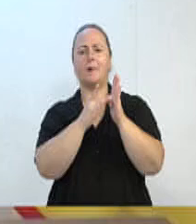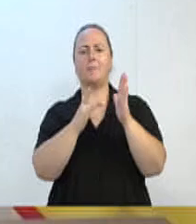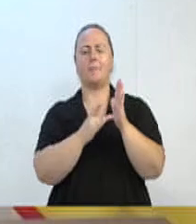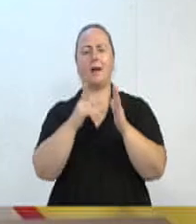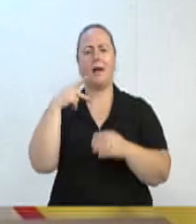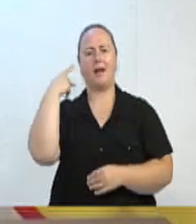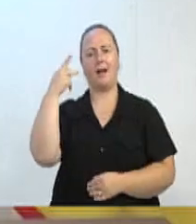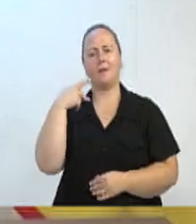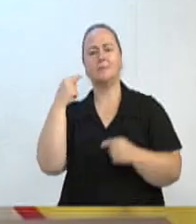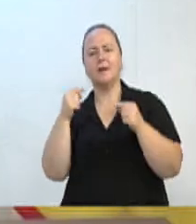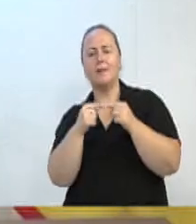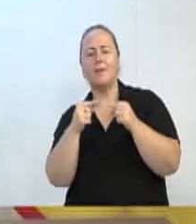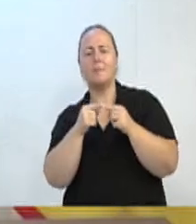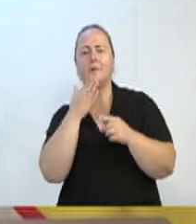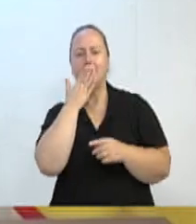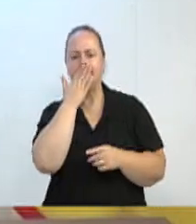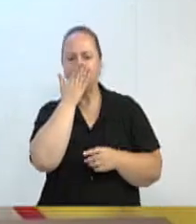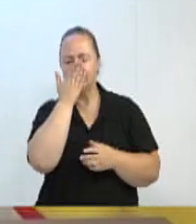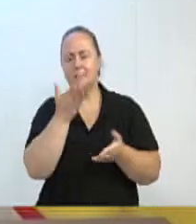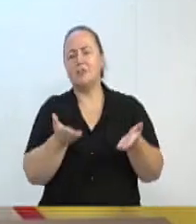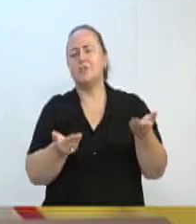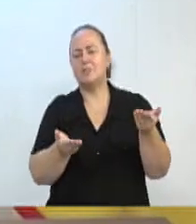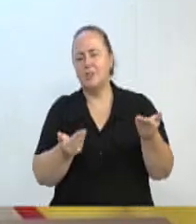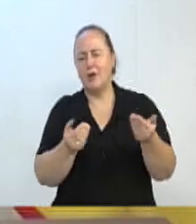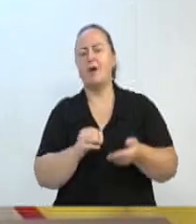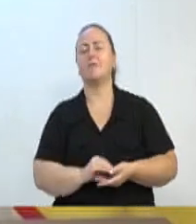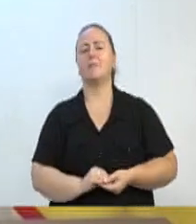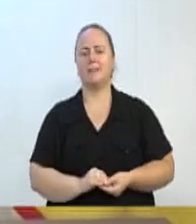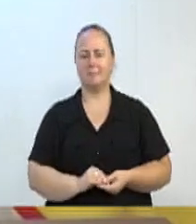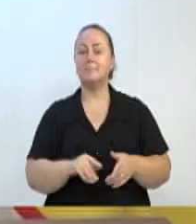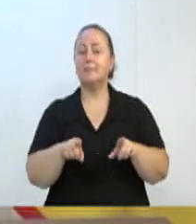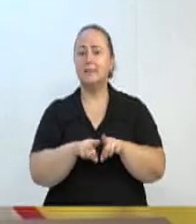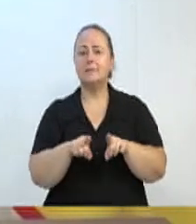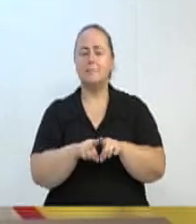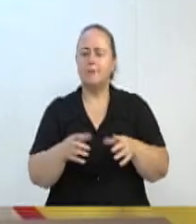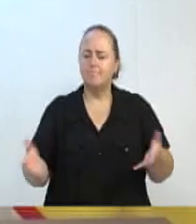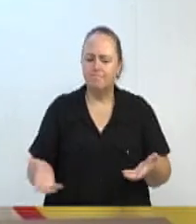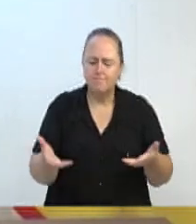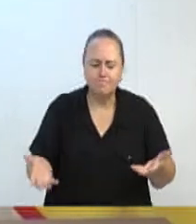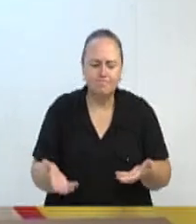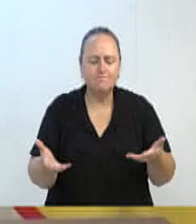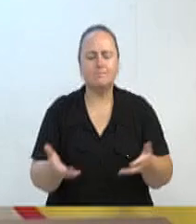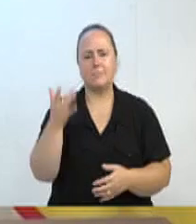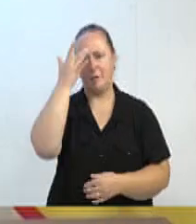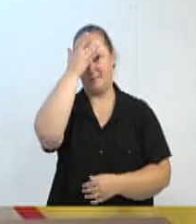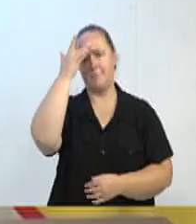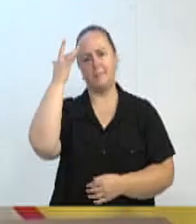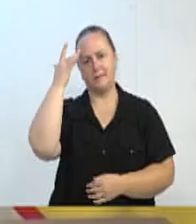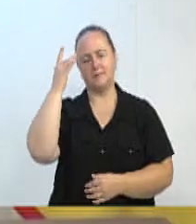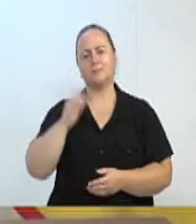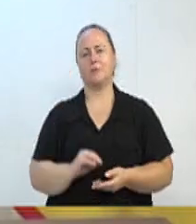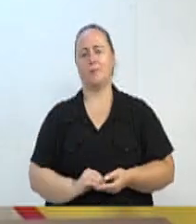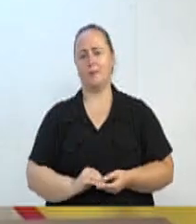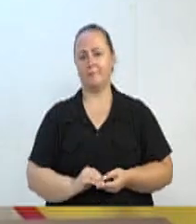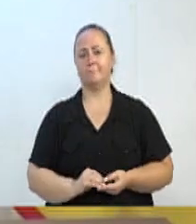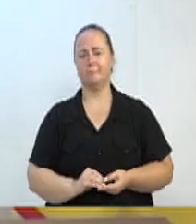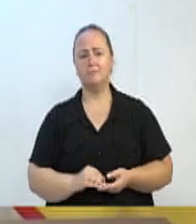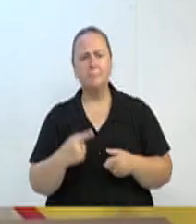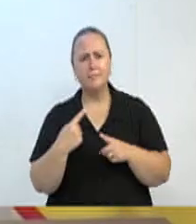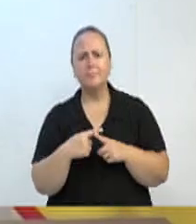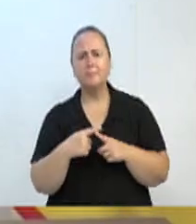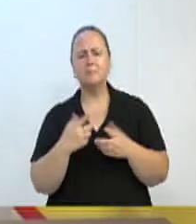políticas de juventude desses desejos e da gente incentivar as pessoas que o que a gente é justamente contrário